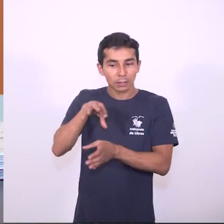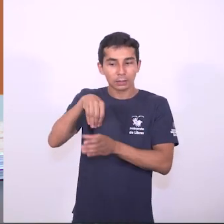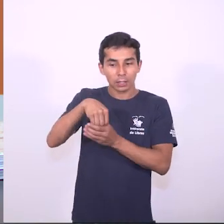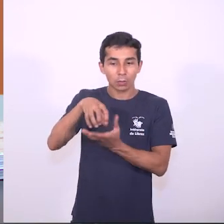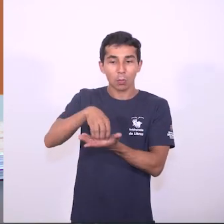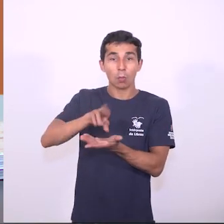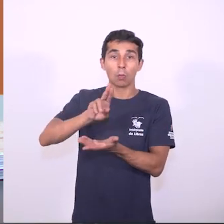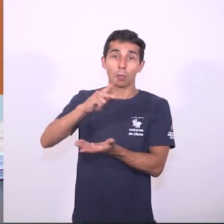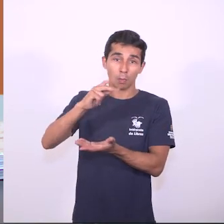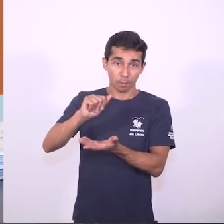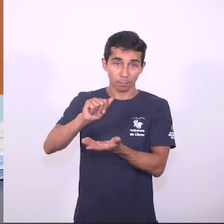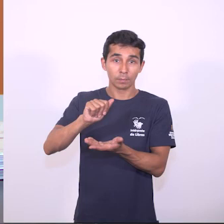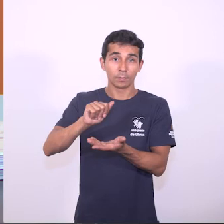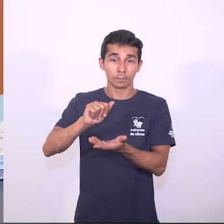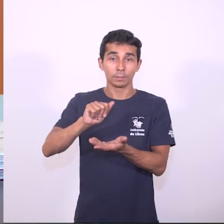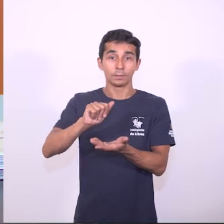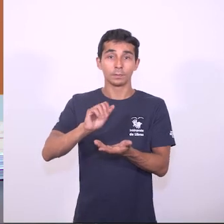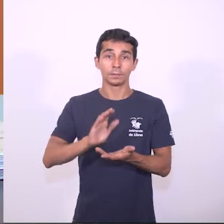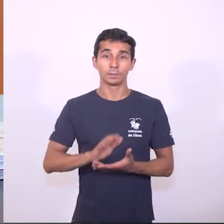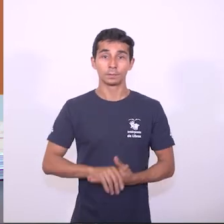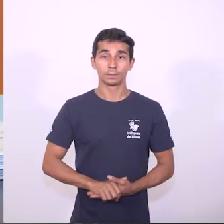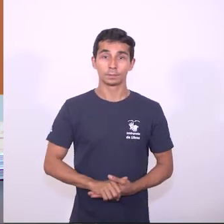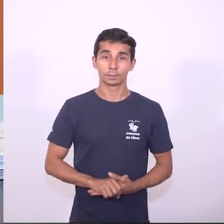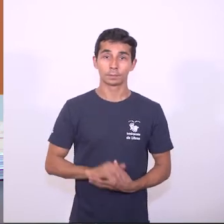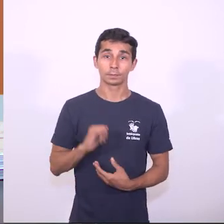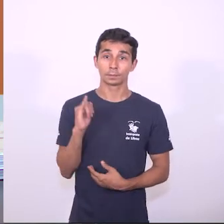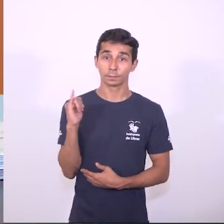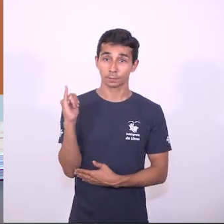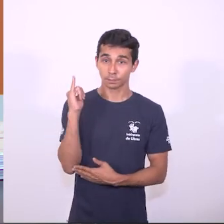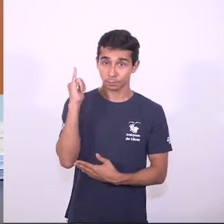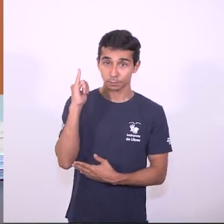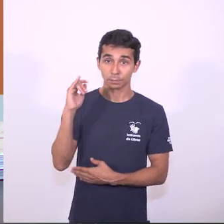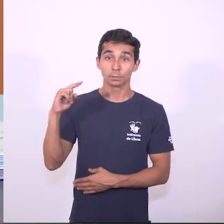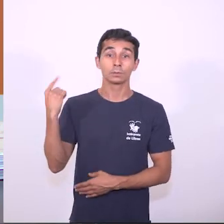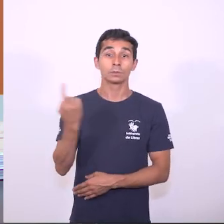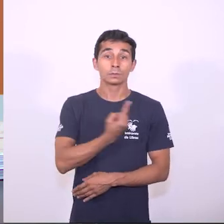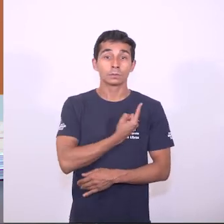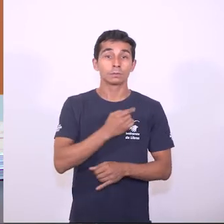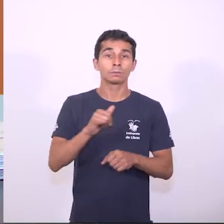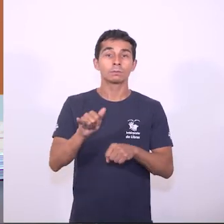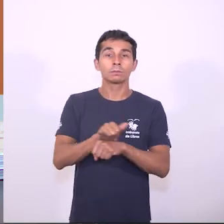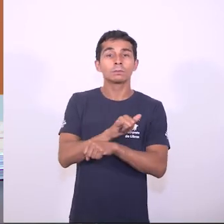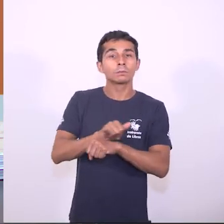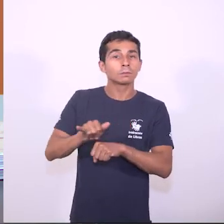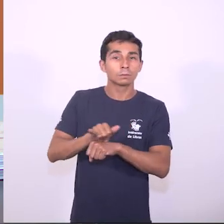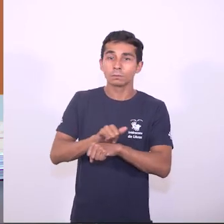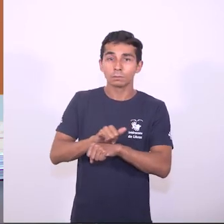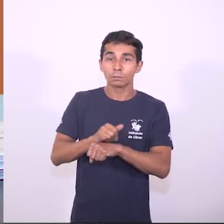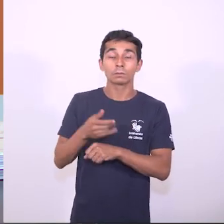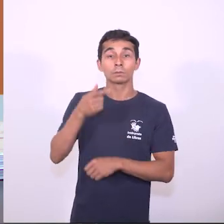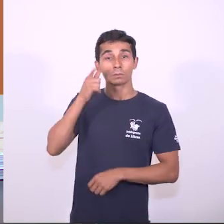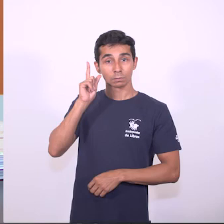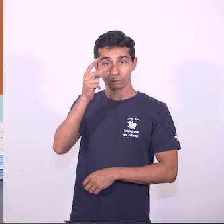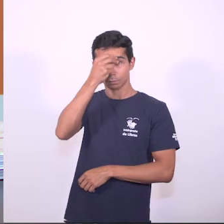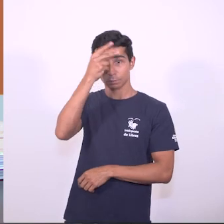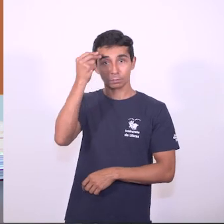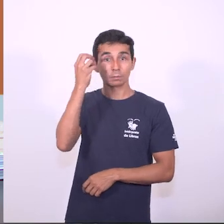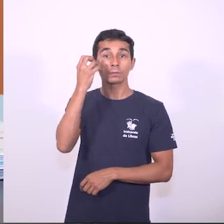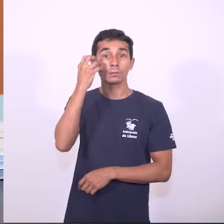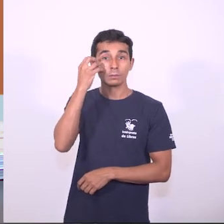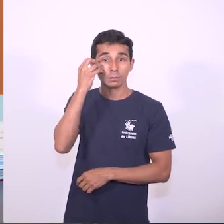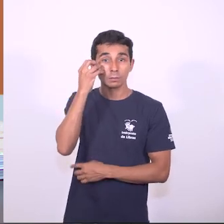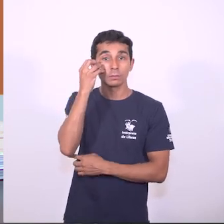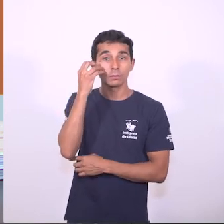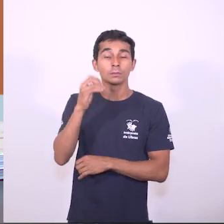é muito importante a ideia, a estratégia nossa, inclusive anunciada ontem com o prefeito Bruno Covas, com as novas mini-usinas, com